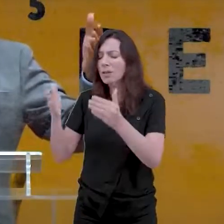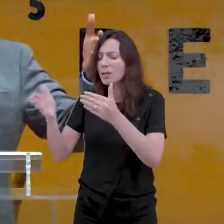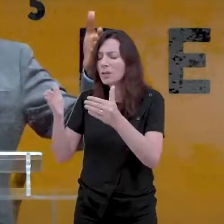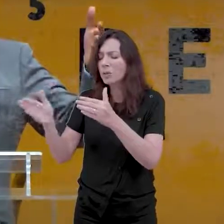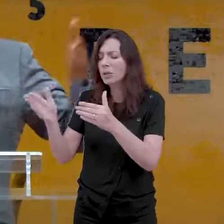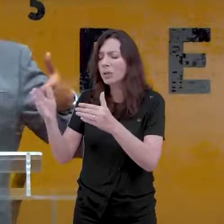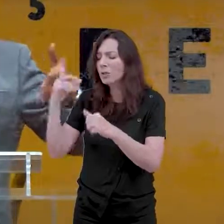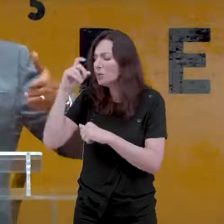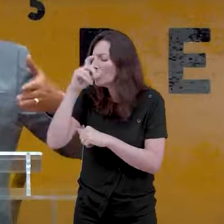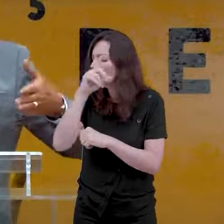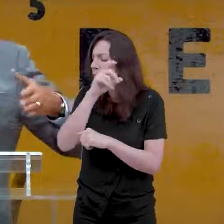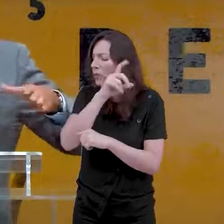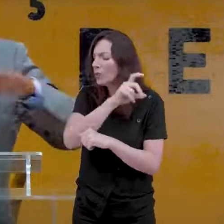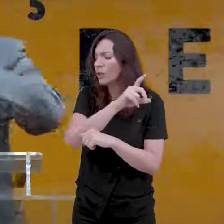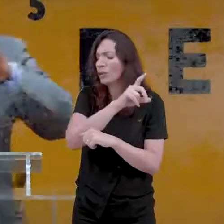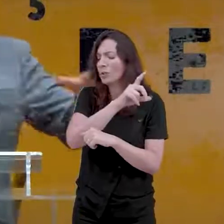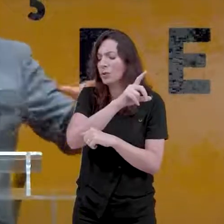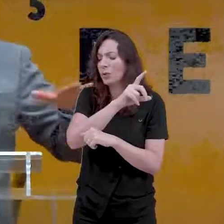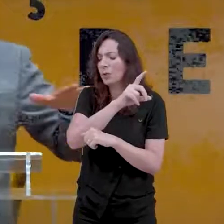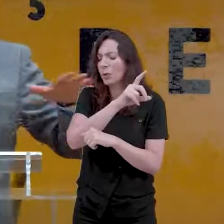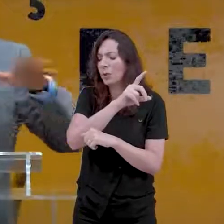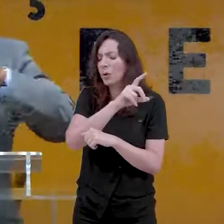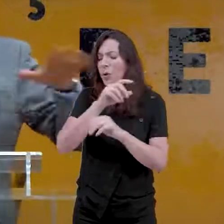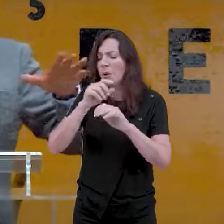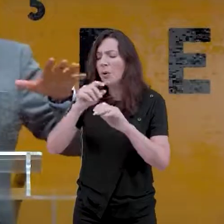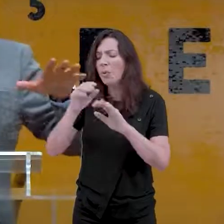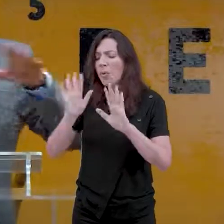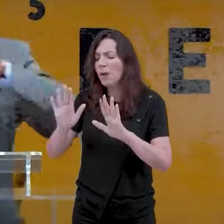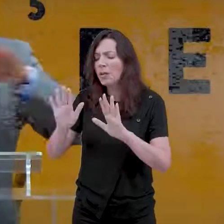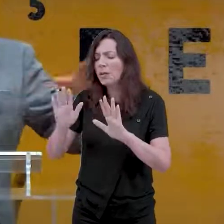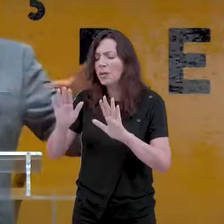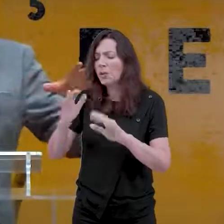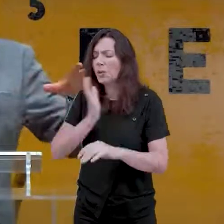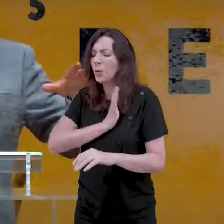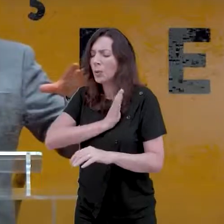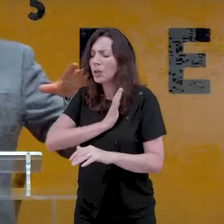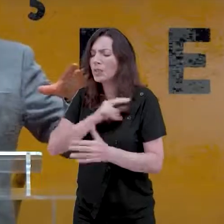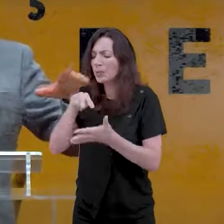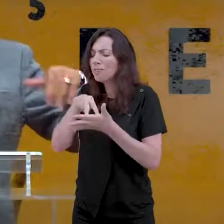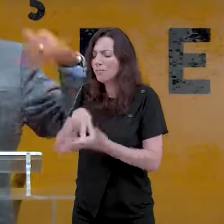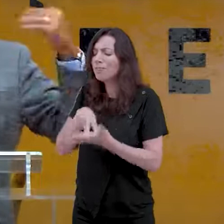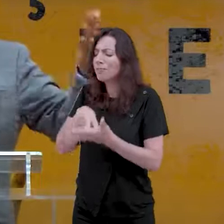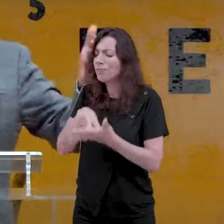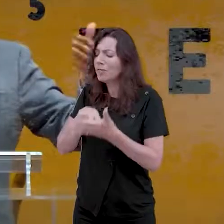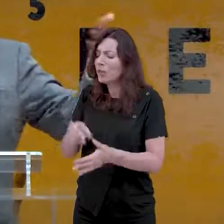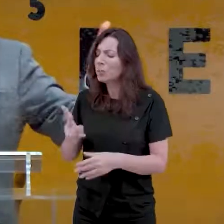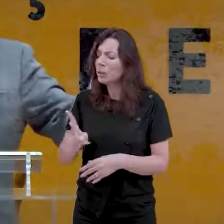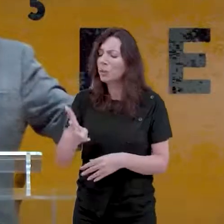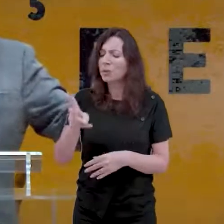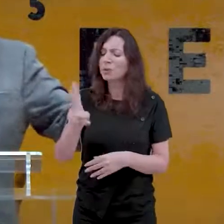mesmo que esteja nos nossos pés, que o nosso coração esteja plano, que a nossa confiança seja plena, que a nossa fé